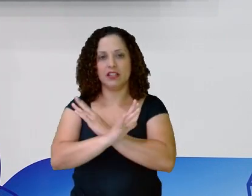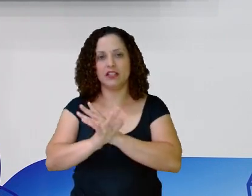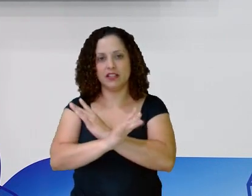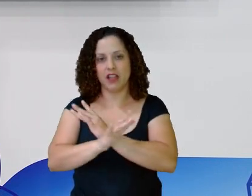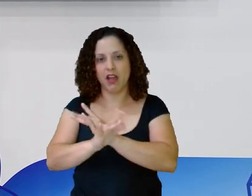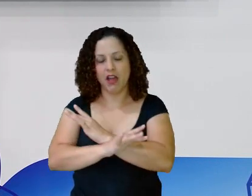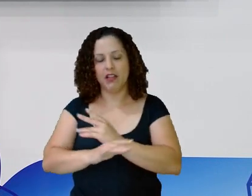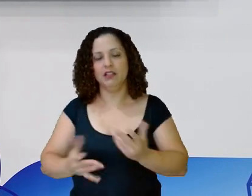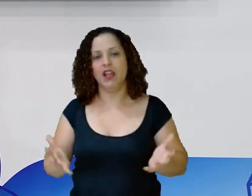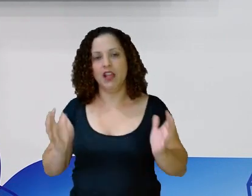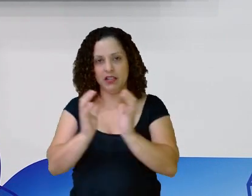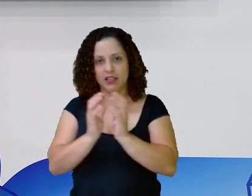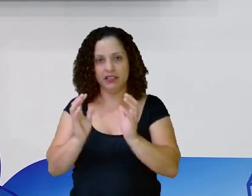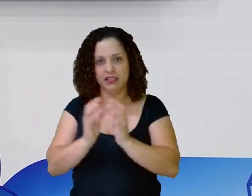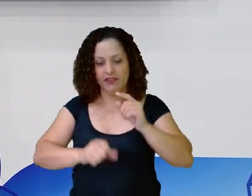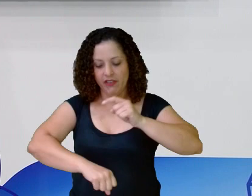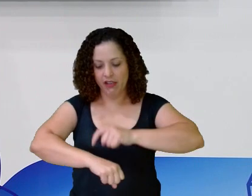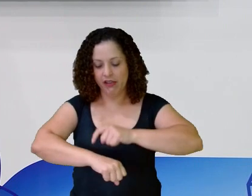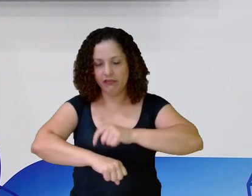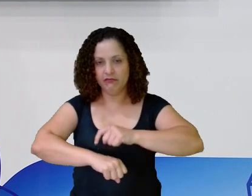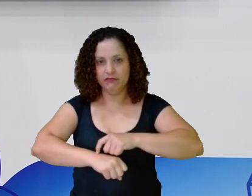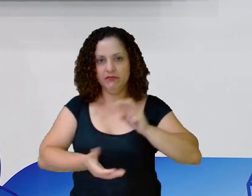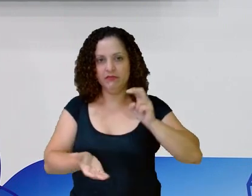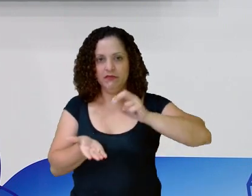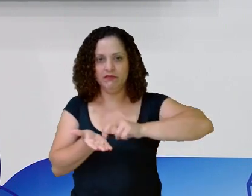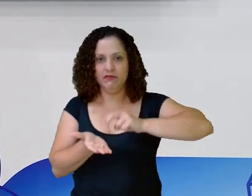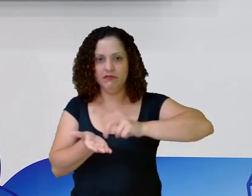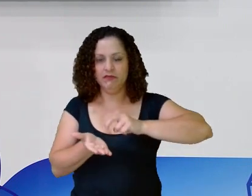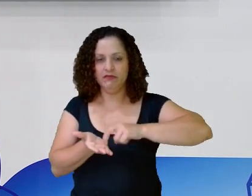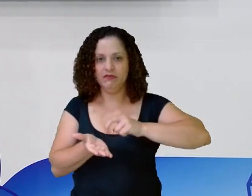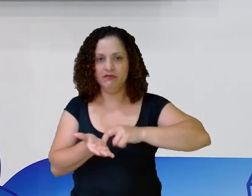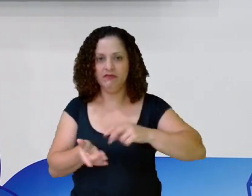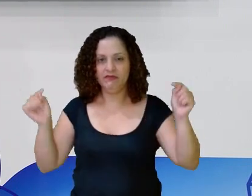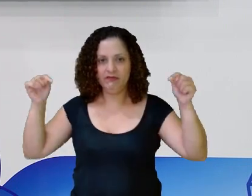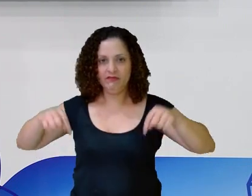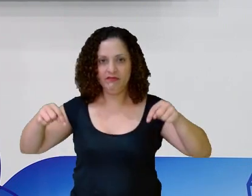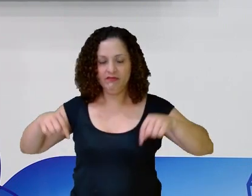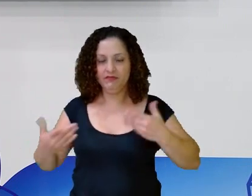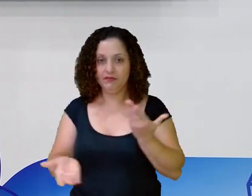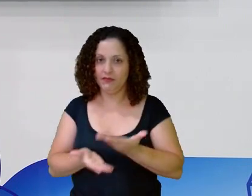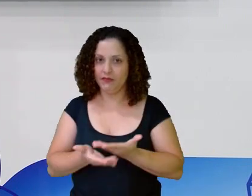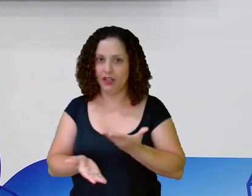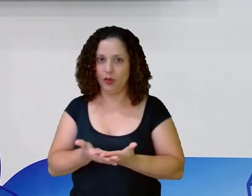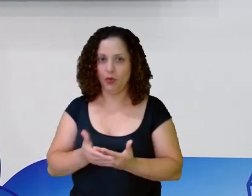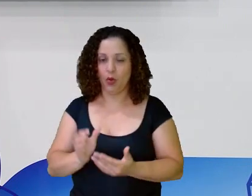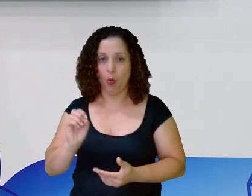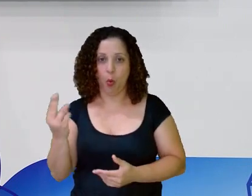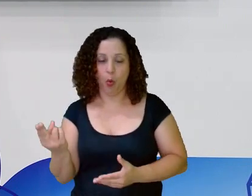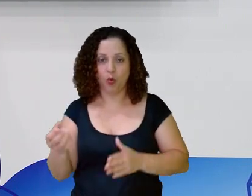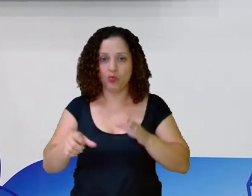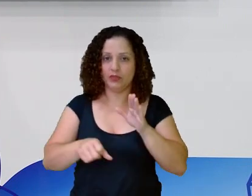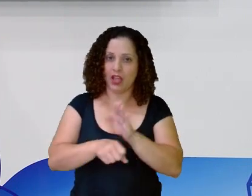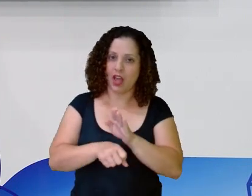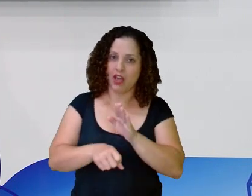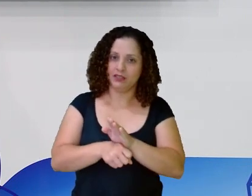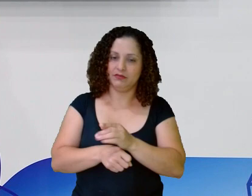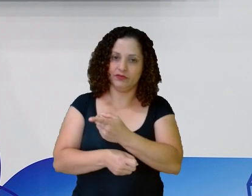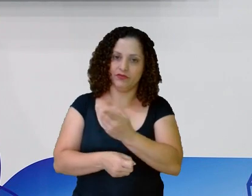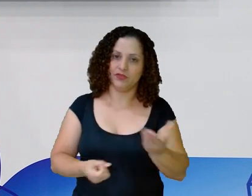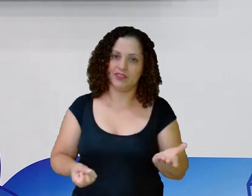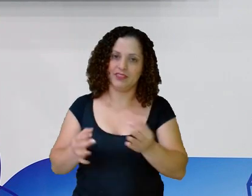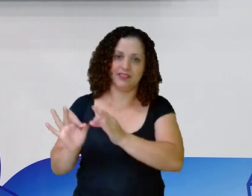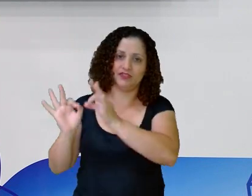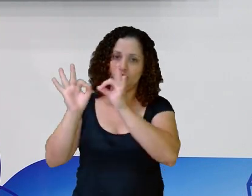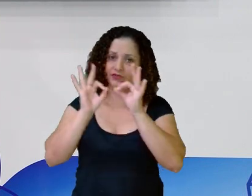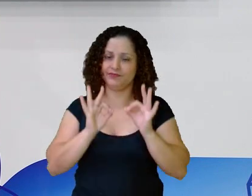Recife, nesse horário da manhã, que nós estamos aqui nessa aula, no horário da manhã ou no horário da tarde, se você estiver